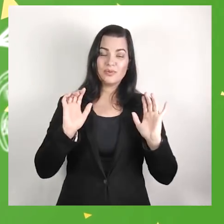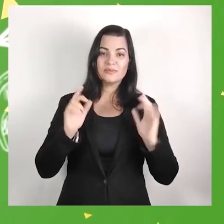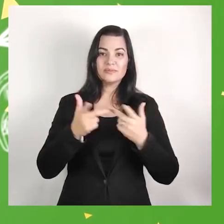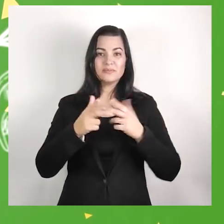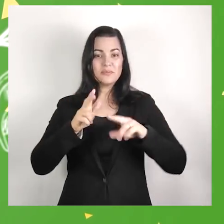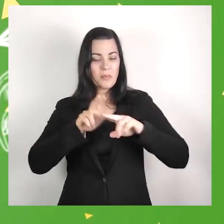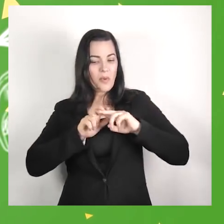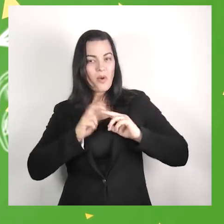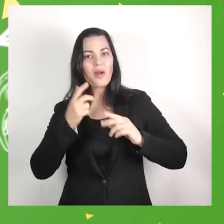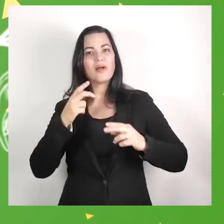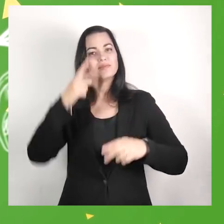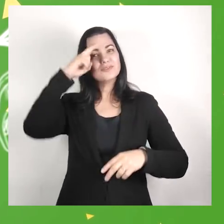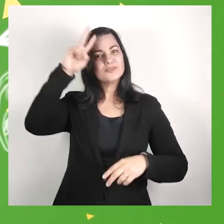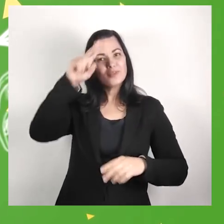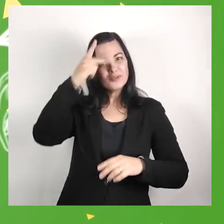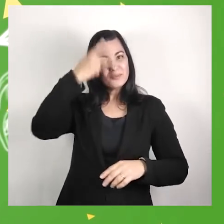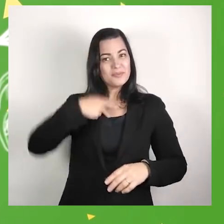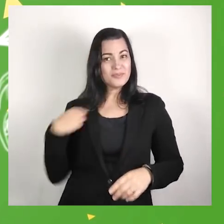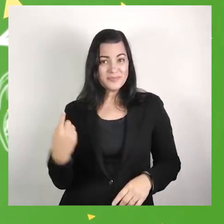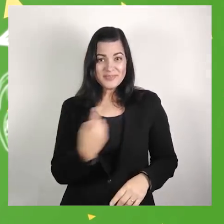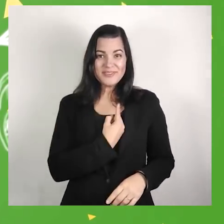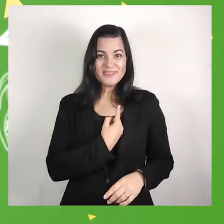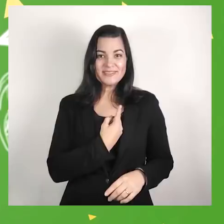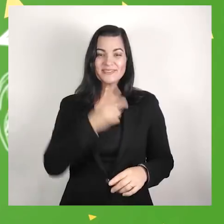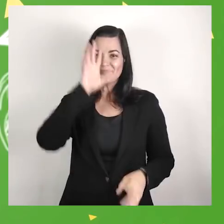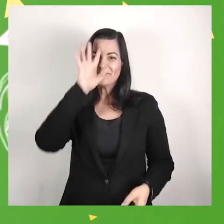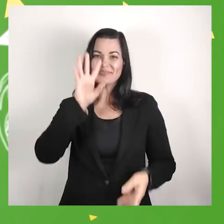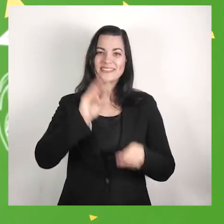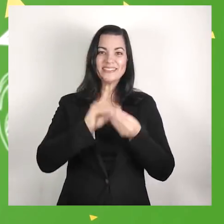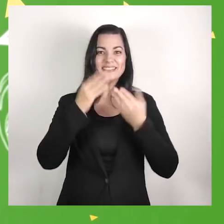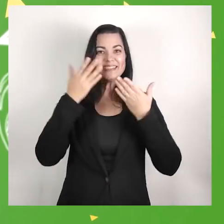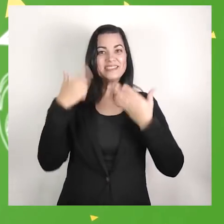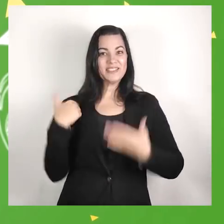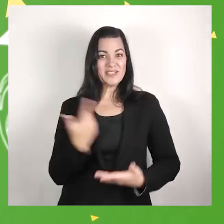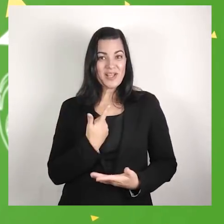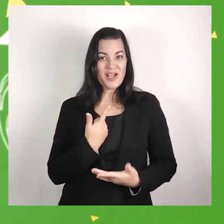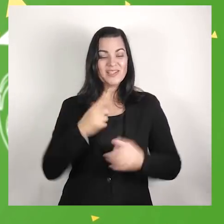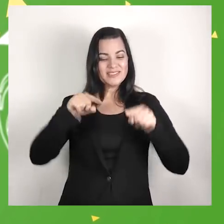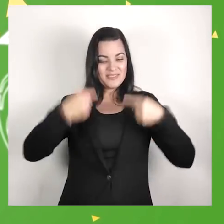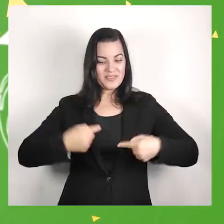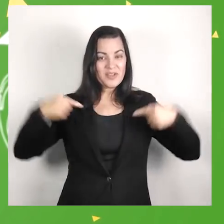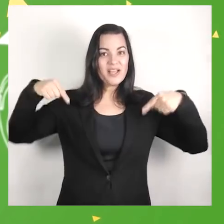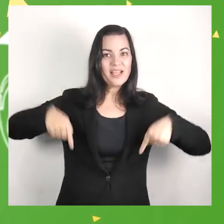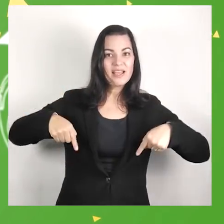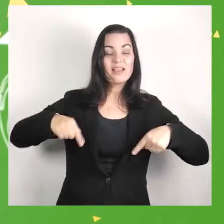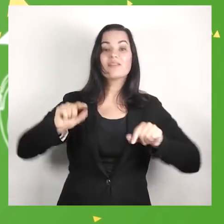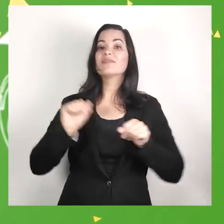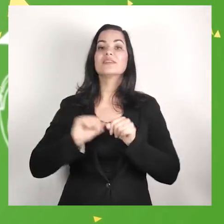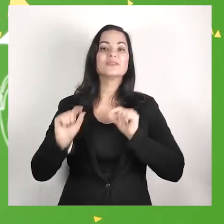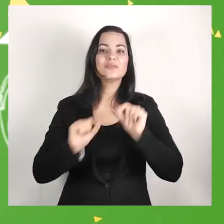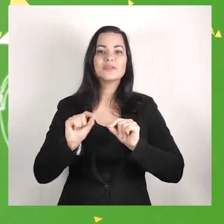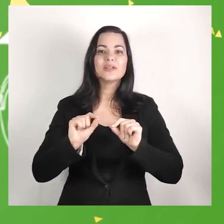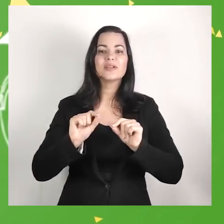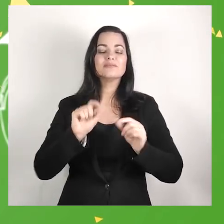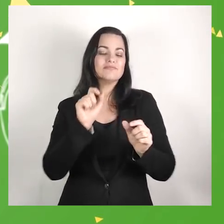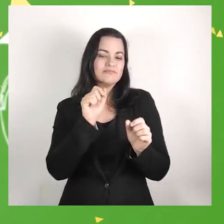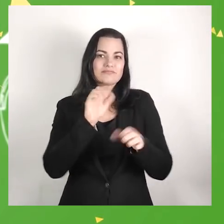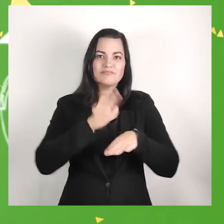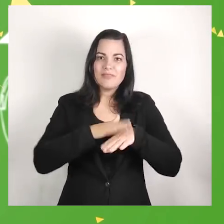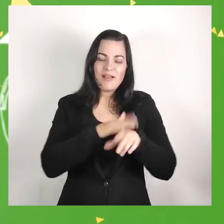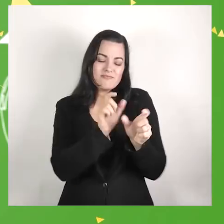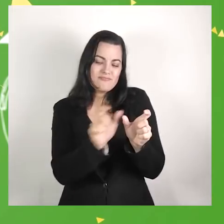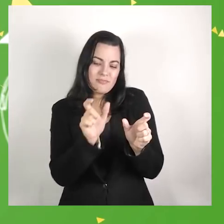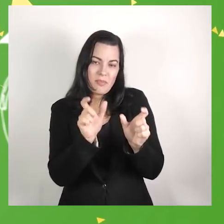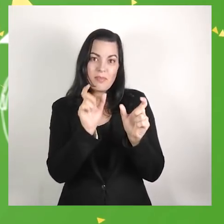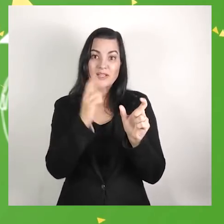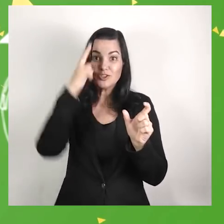partir das nossas histórias. Então essa é a síntese do nosso desafio, construir um HQ